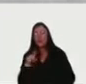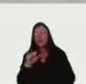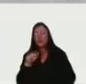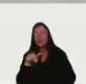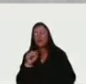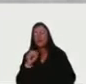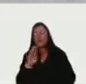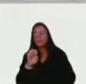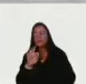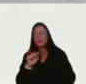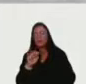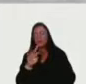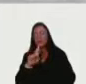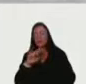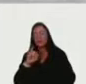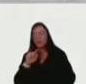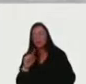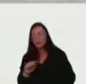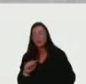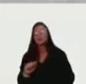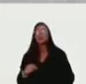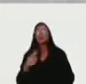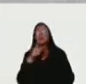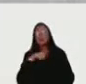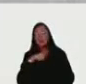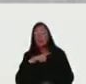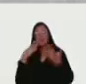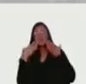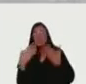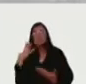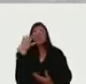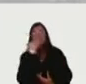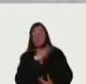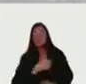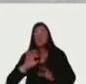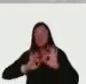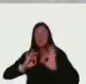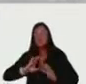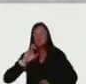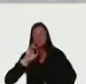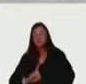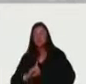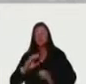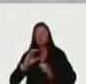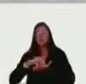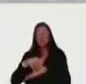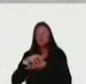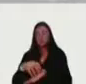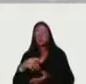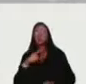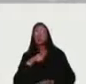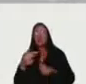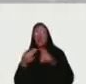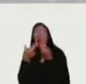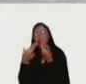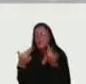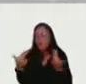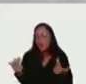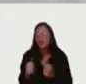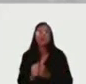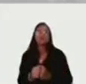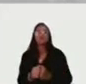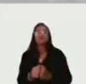Fizeram uma apresentação belíssima do plano diretor do turismo. E ali, né, muitas novidades, muitos questionamentos, e